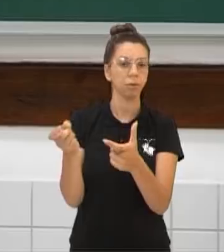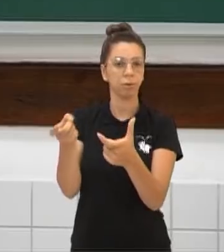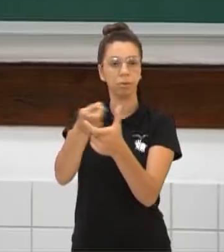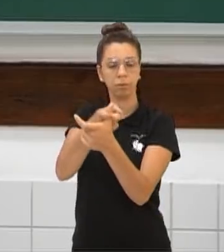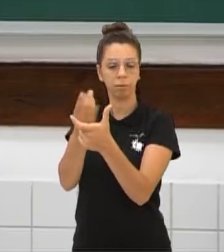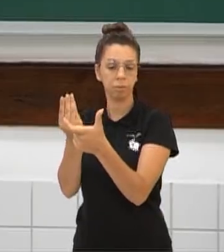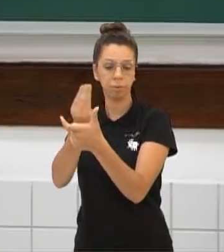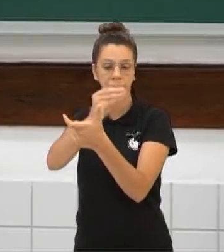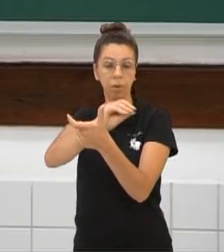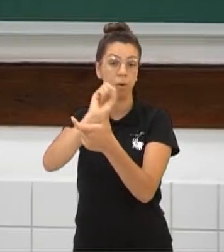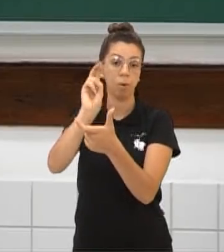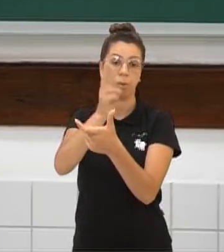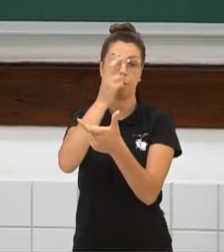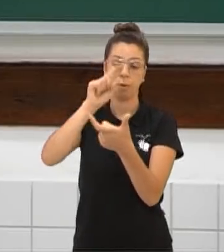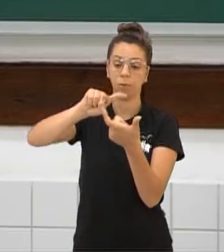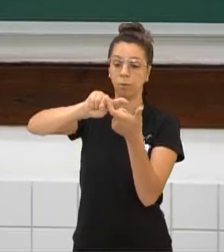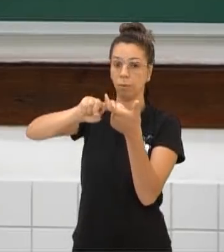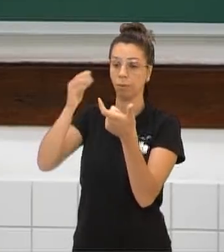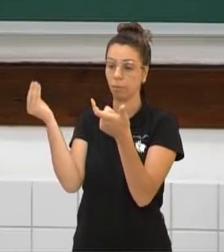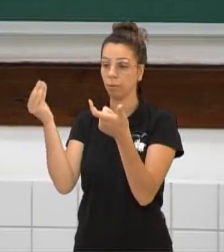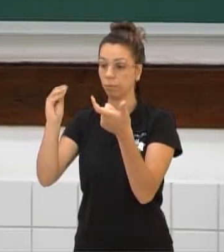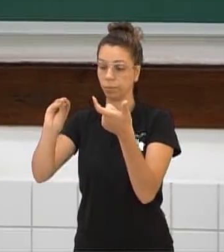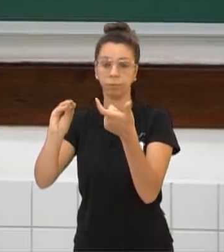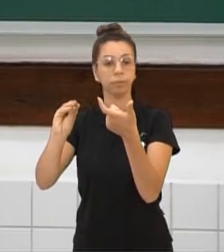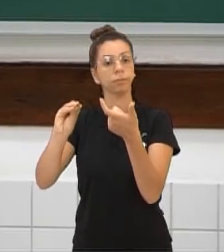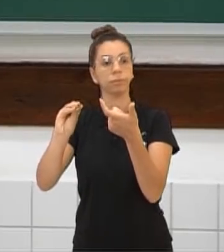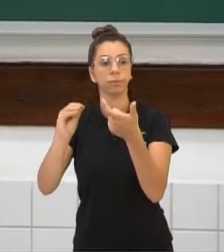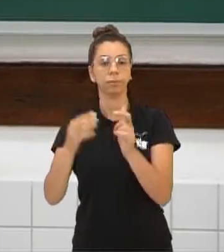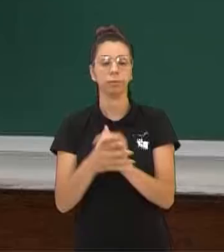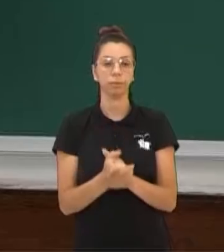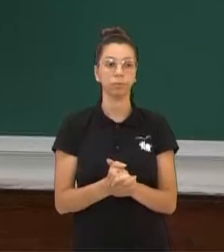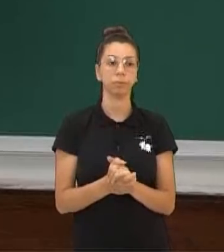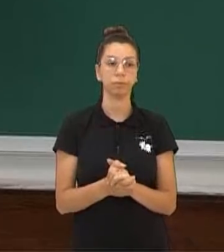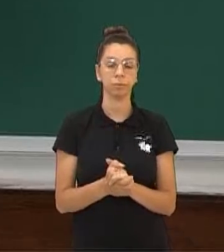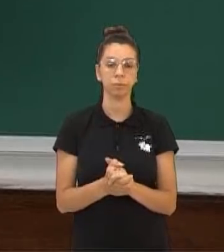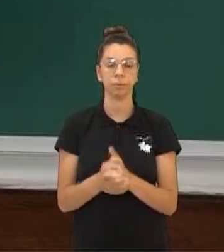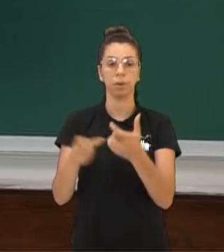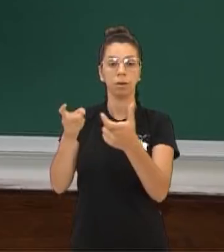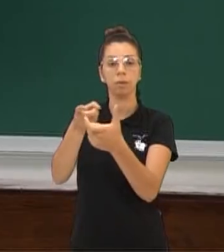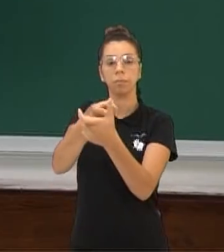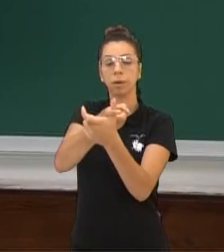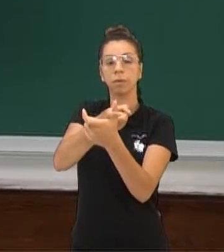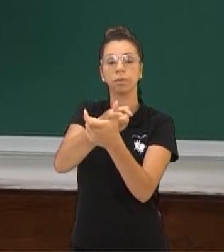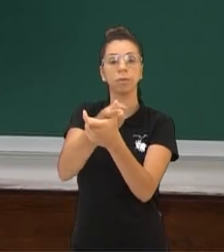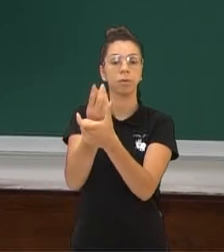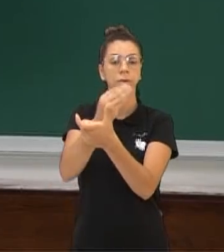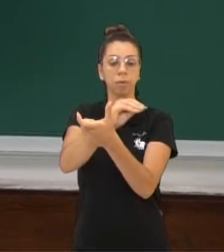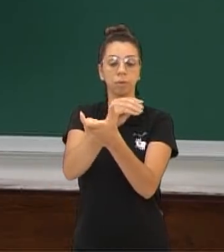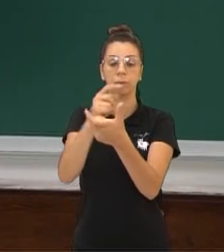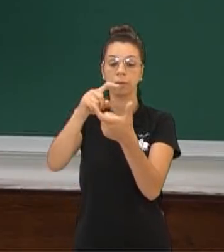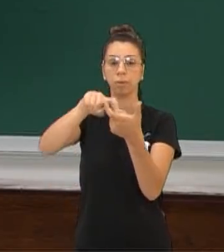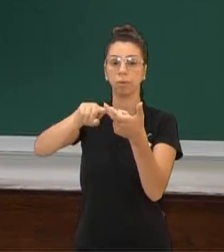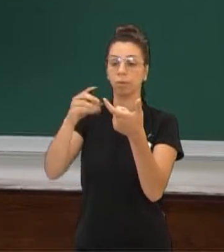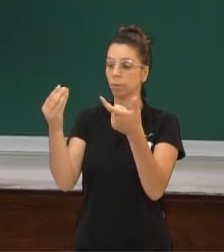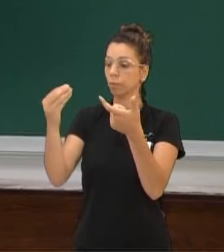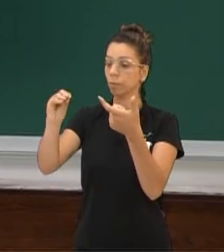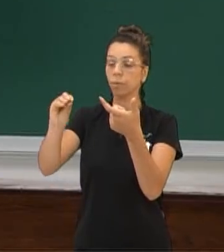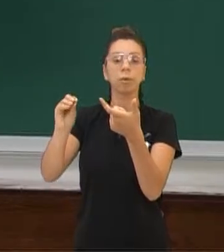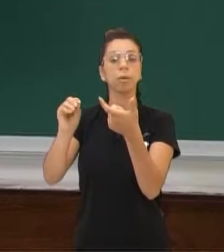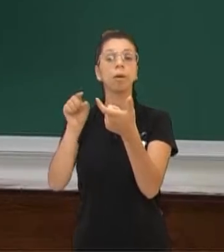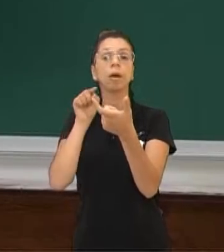um sufixo ou um prefixo nela, tá? Vamos ver, ó, os prefixos e sufixos são acrescentados a uma palavra